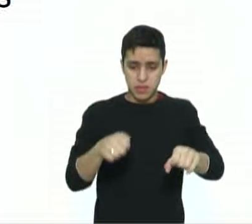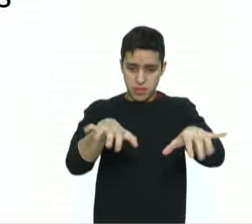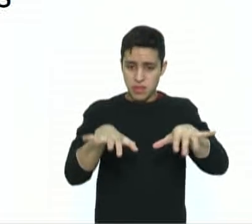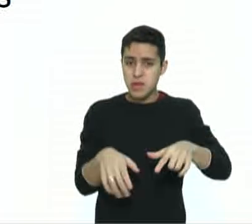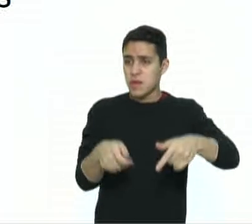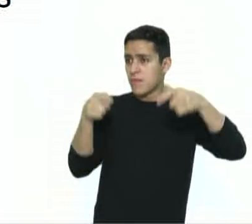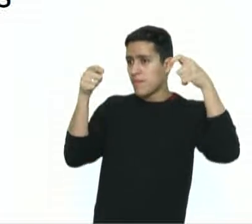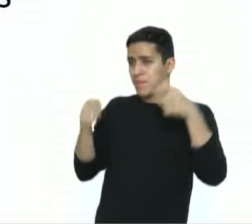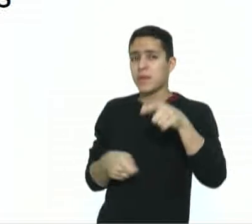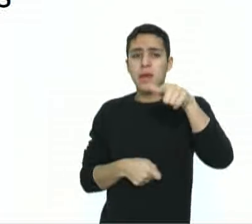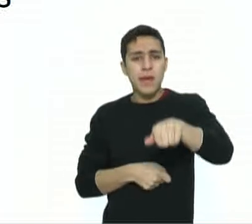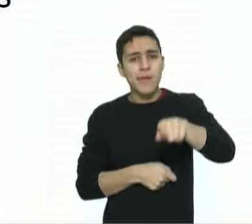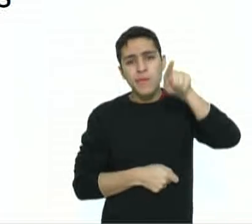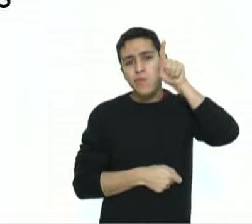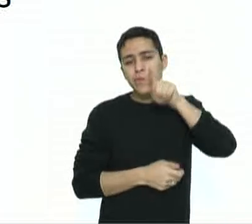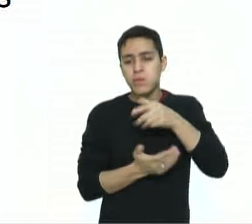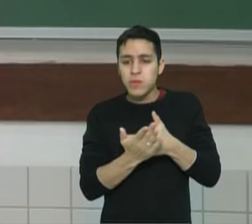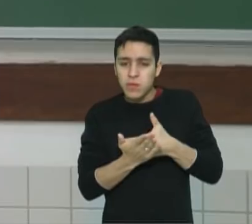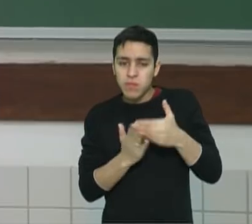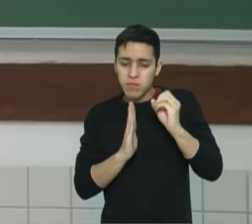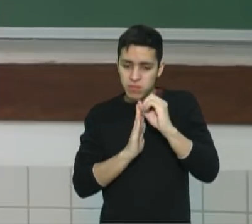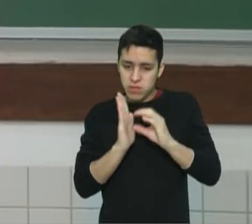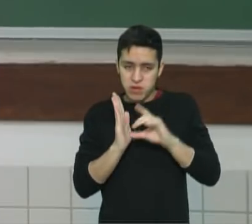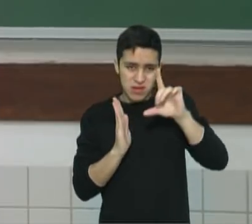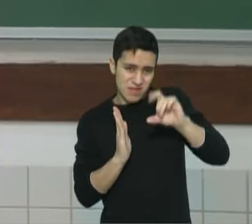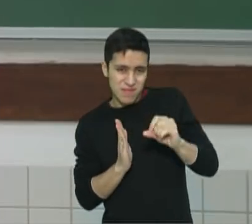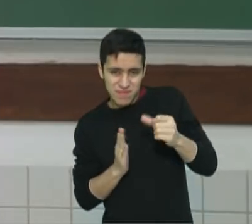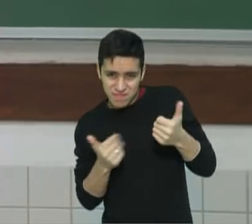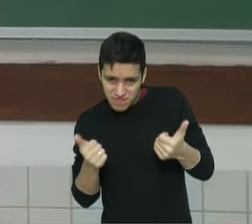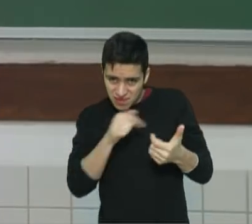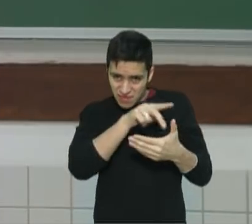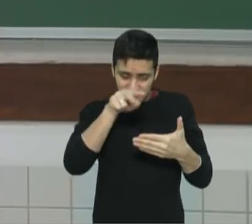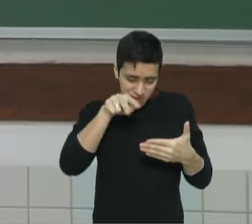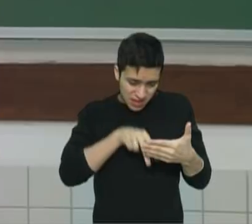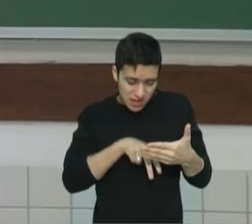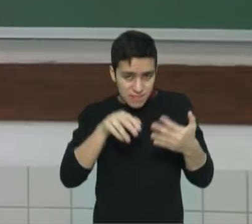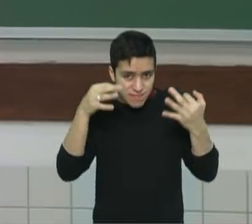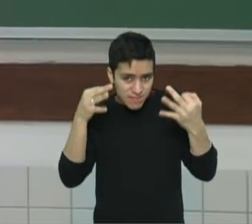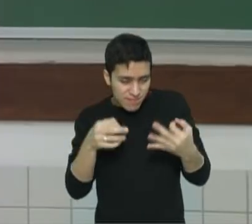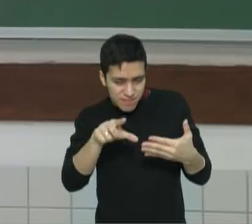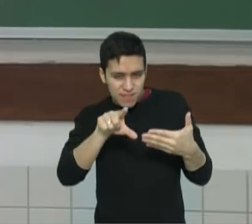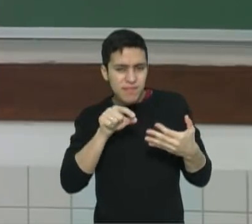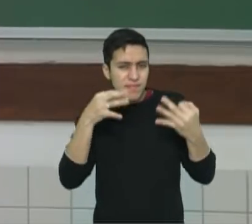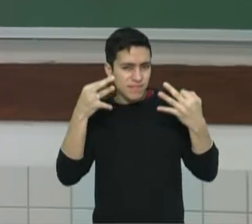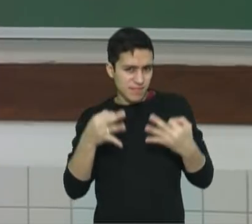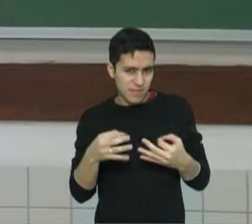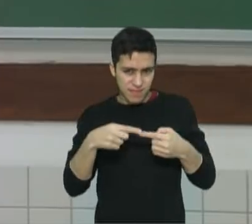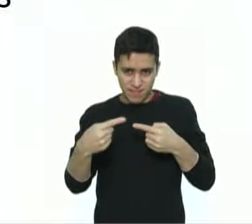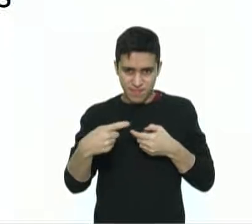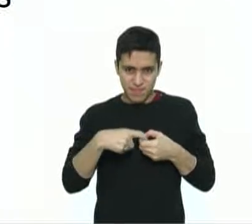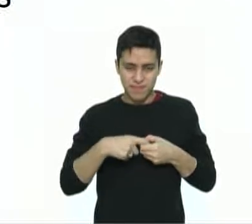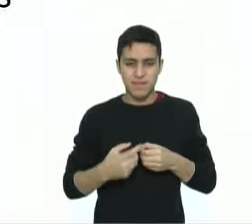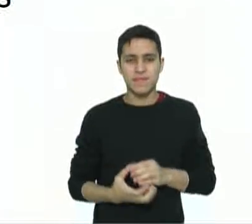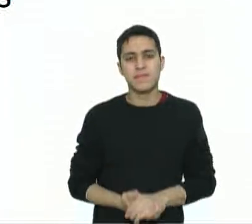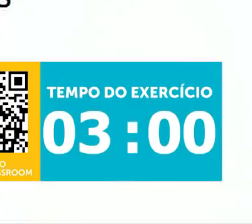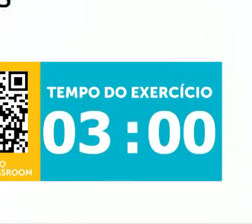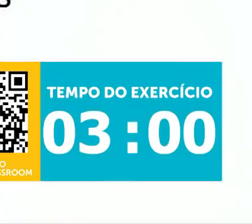pelos norte-americanos a partir do século XIX. Vamos lá? Leiam com atenção e marquem a alternativa. Voltamos já já.